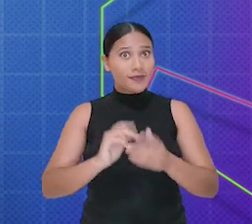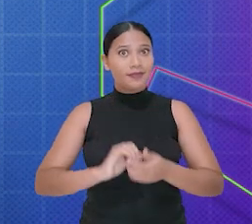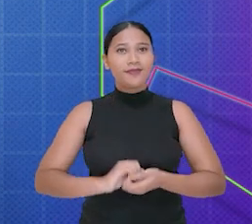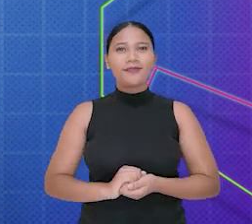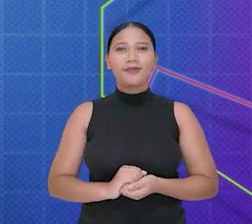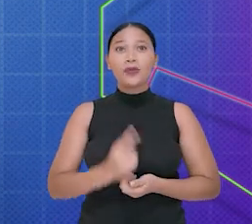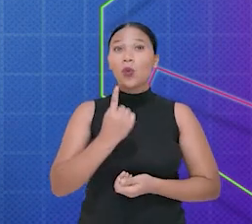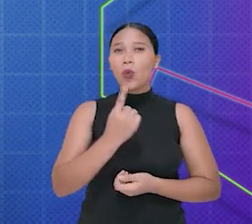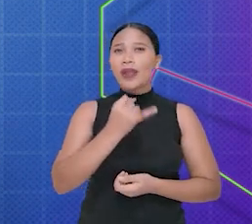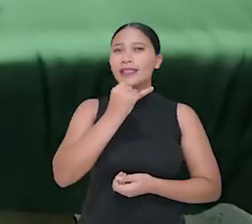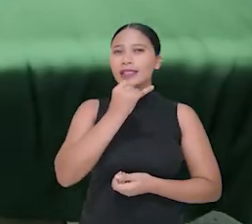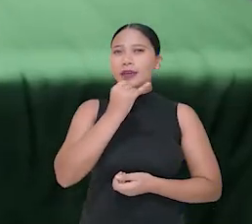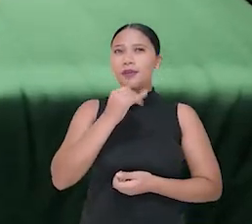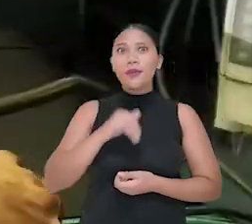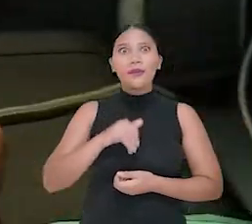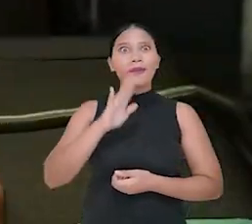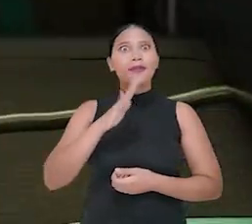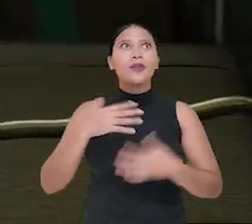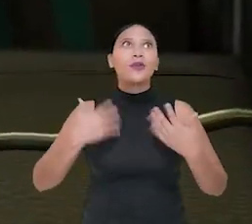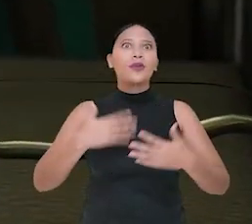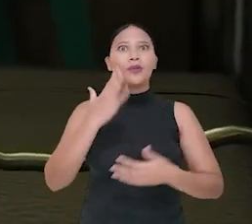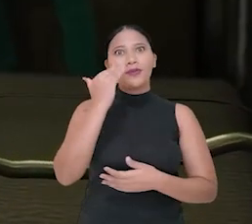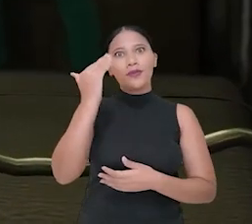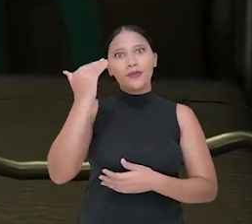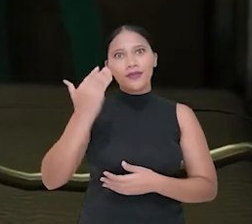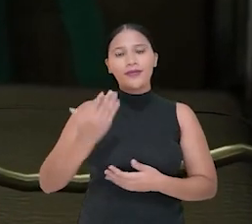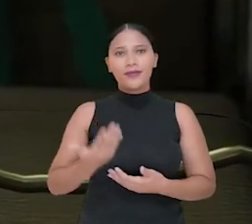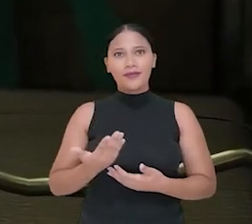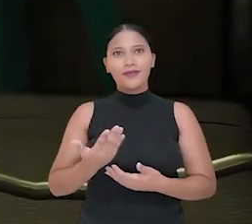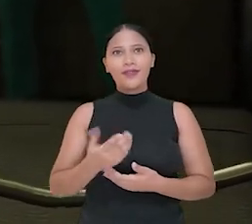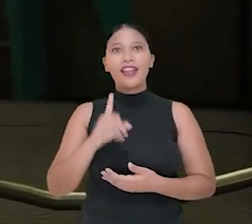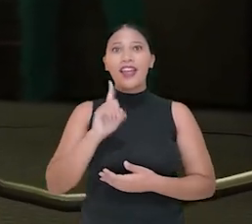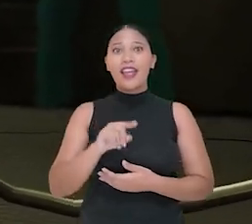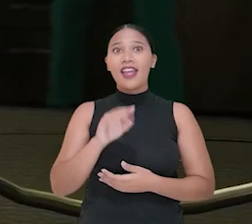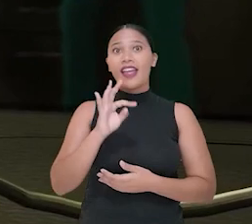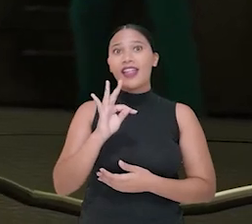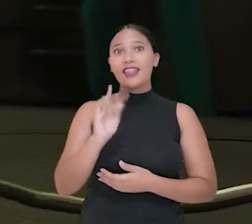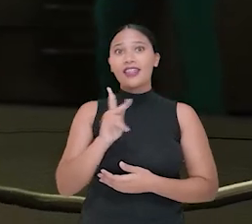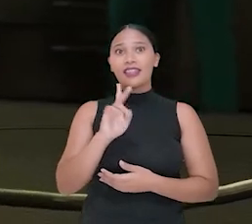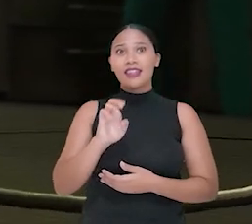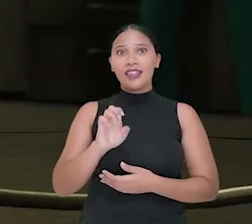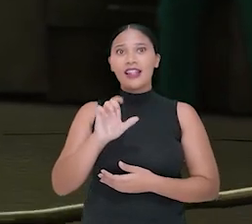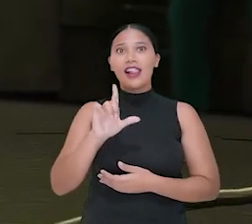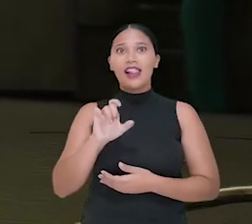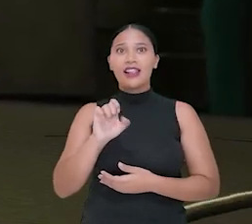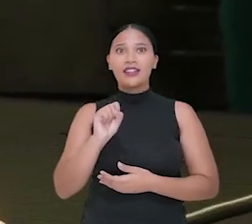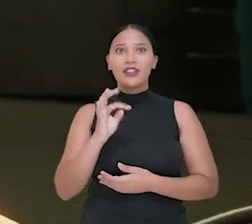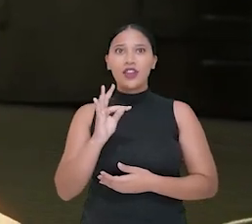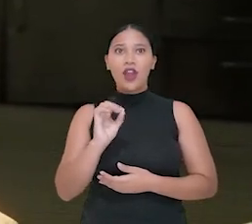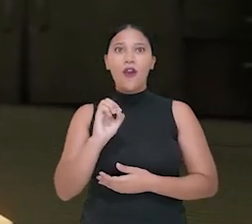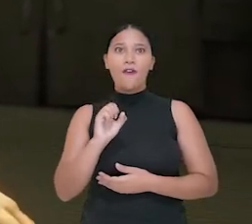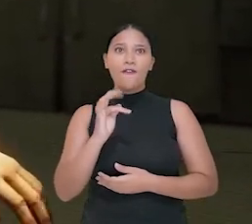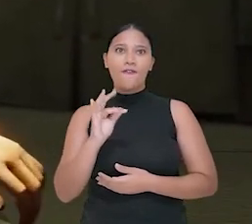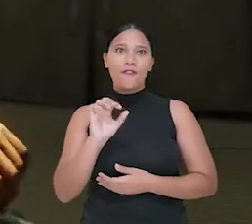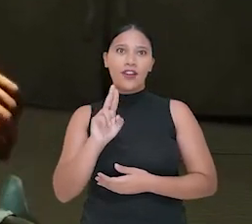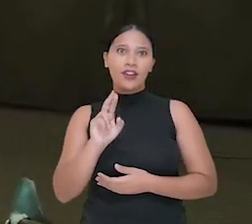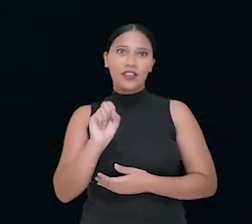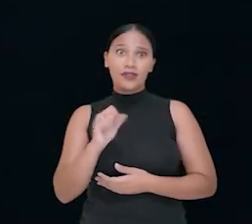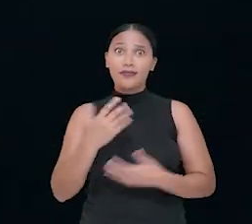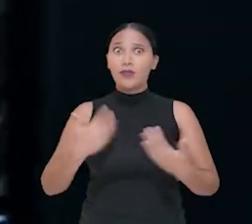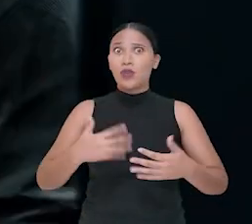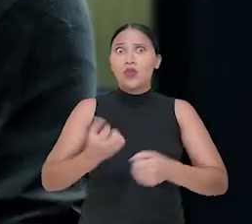narrativas, ok? Um dos exemplos mais notáveis é o jogo The Last of Us, que possui uma narrativa envolvente e